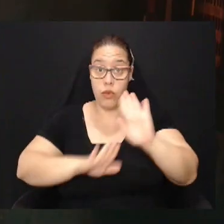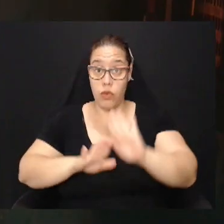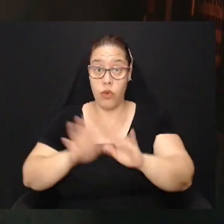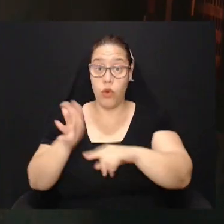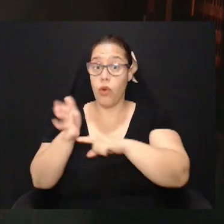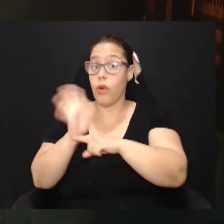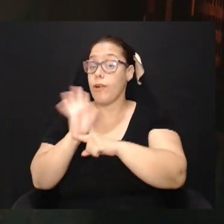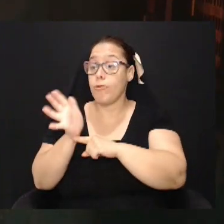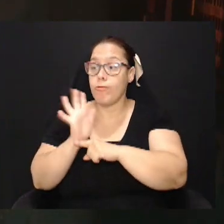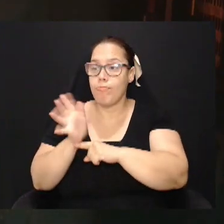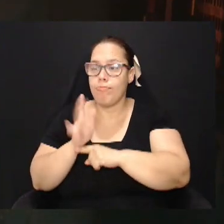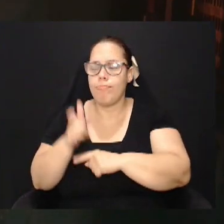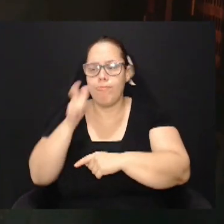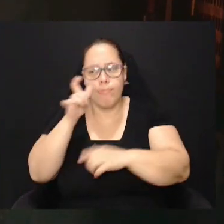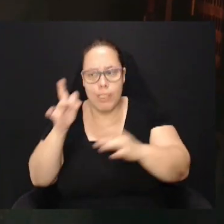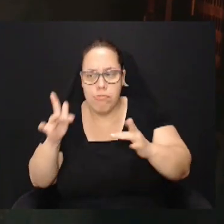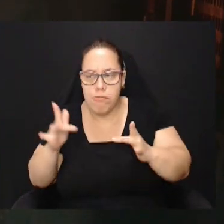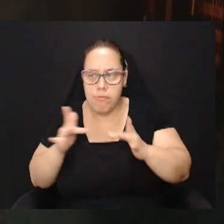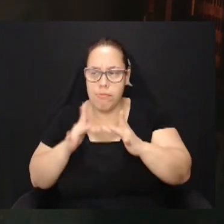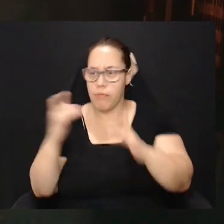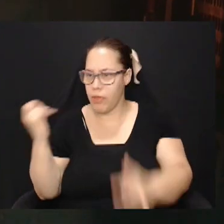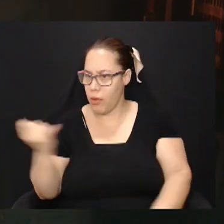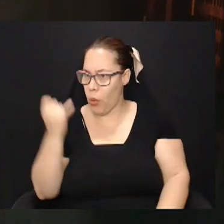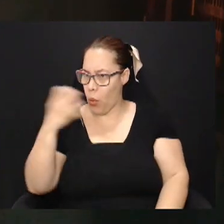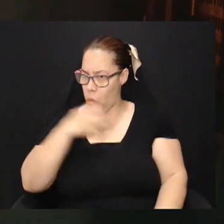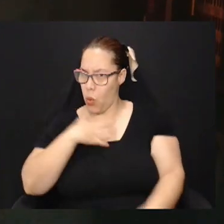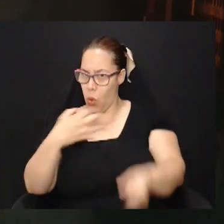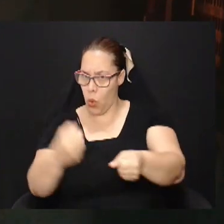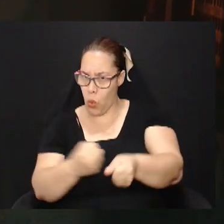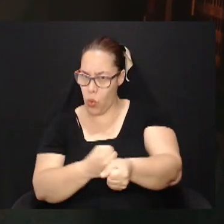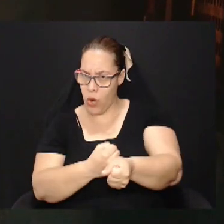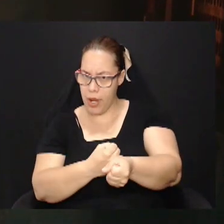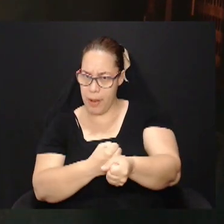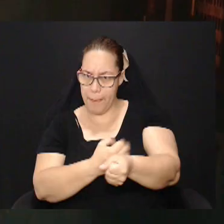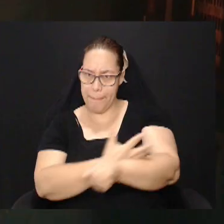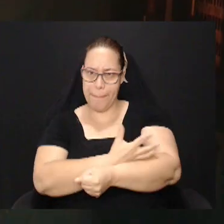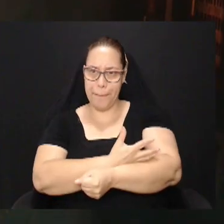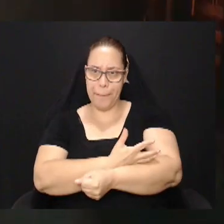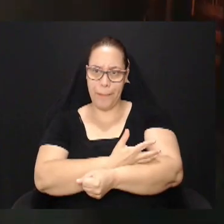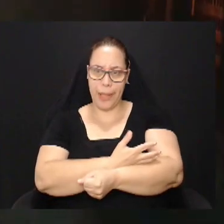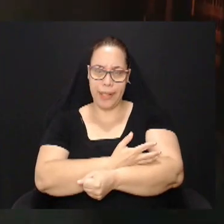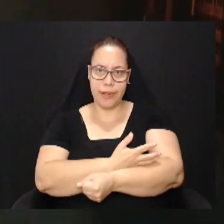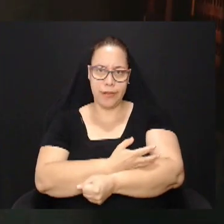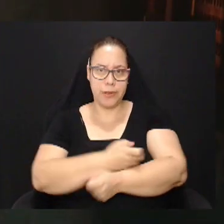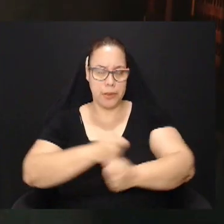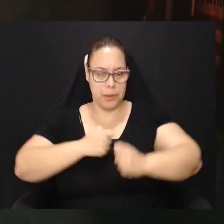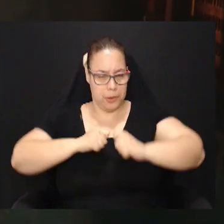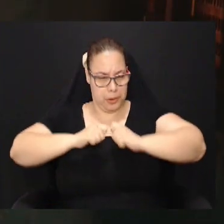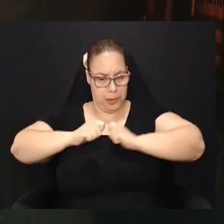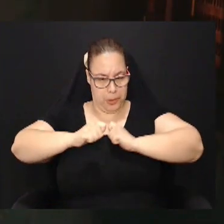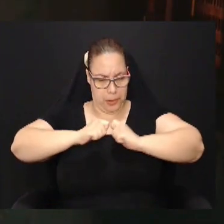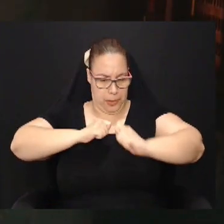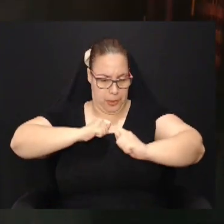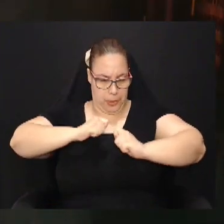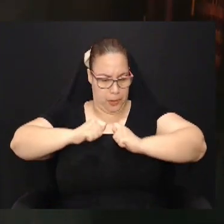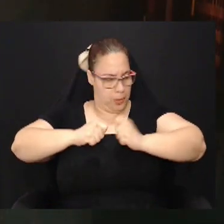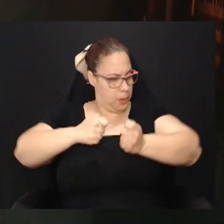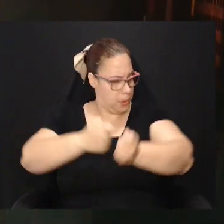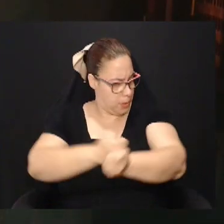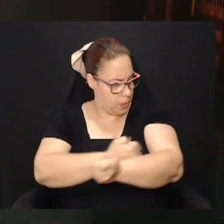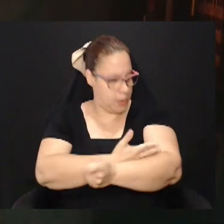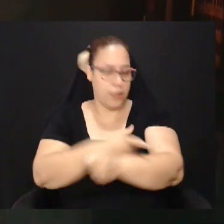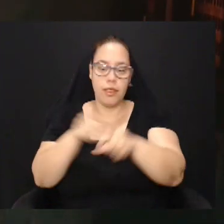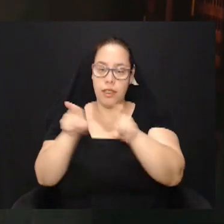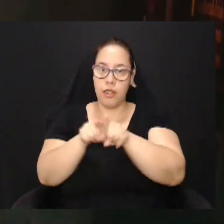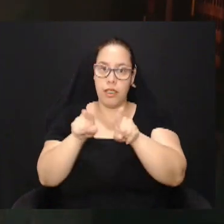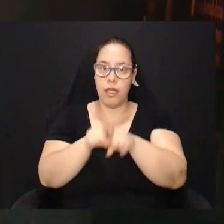uma conexão com as nossas emoções, então a gente pode ter aí uma autorregulação das emoções também. Então, que tal? A criança tá